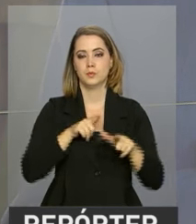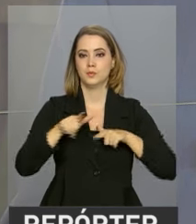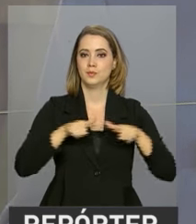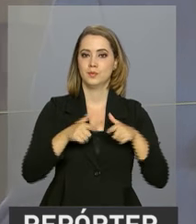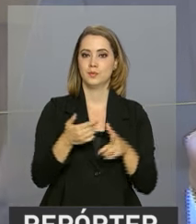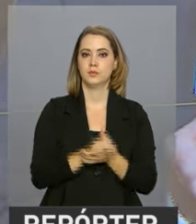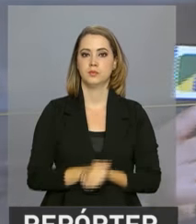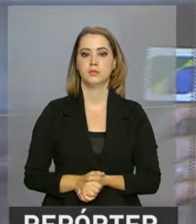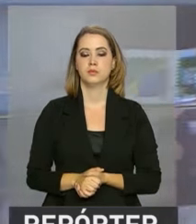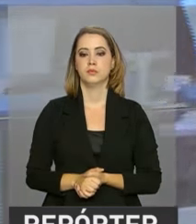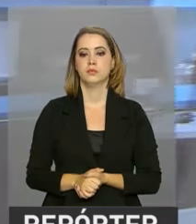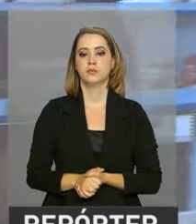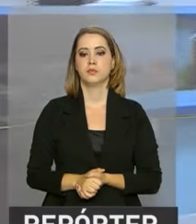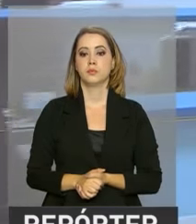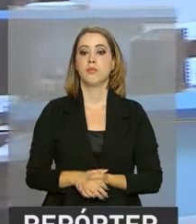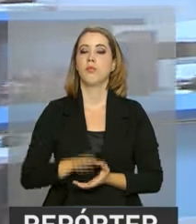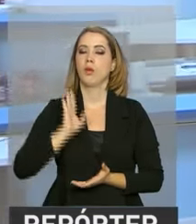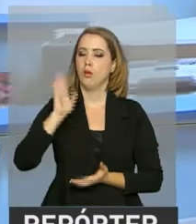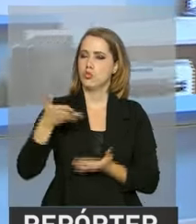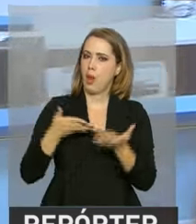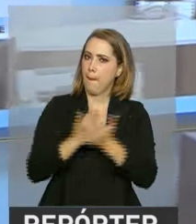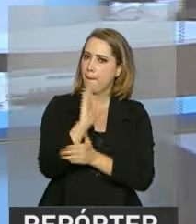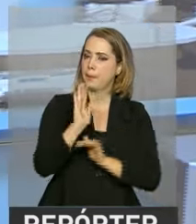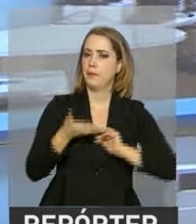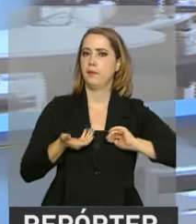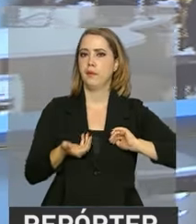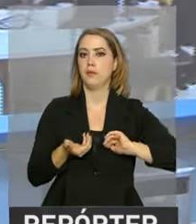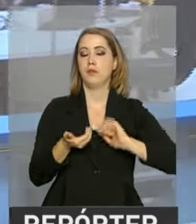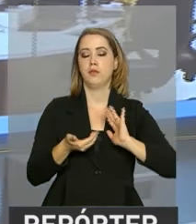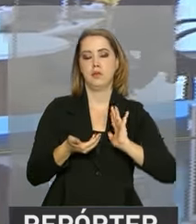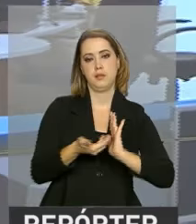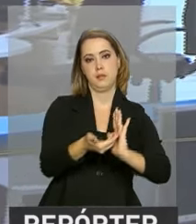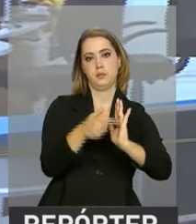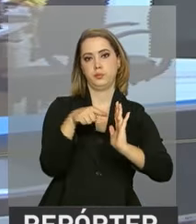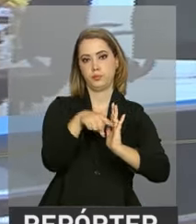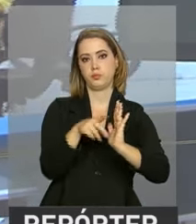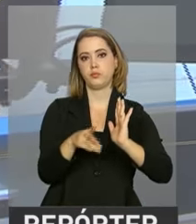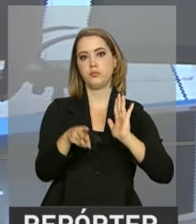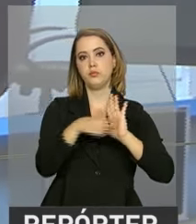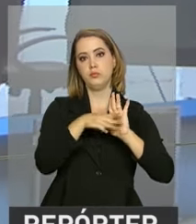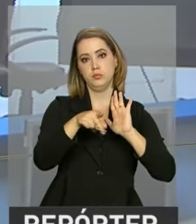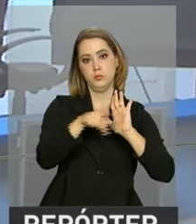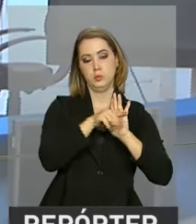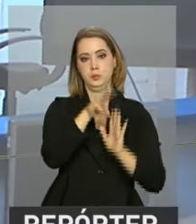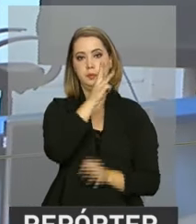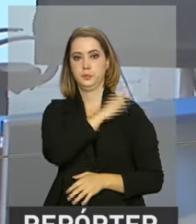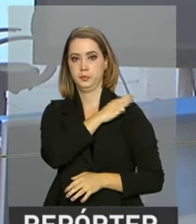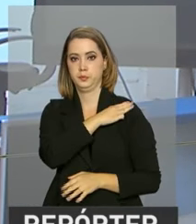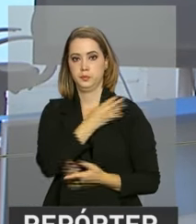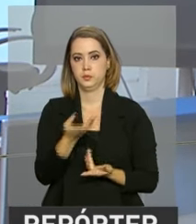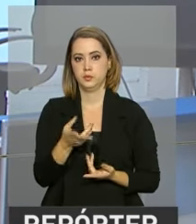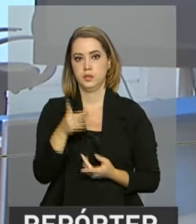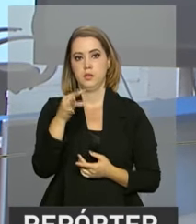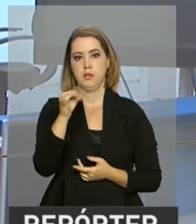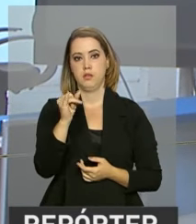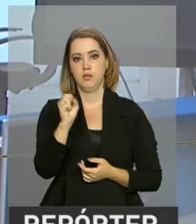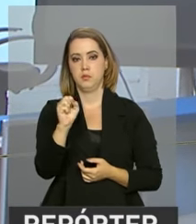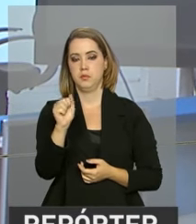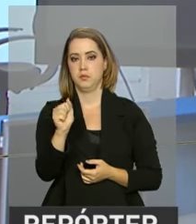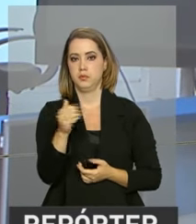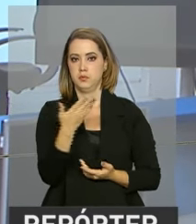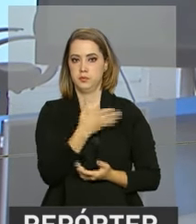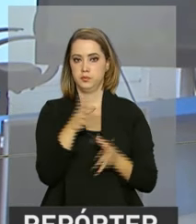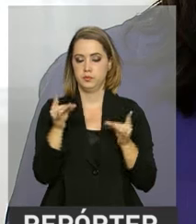trabalho por aí e foi aprovada pela câmara dos deputados a medida provisória da reforma do ensino médio a repórter Taíssa dias tem